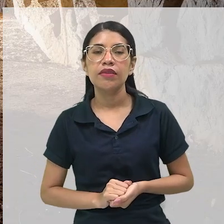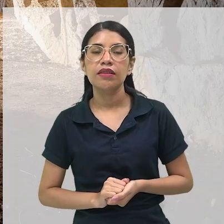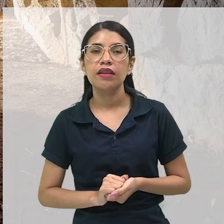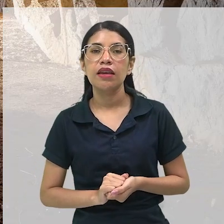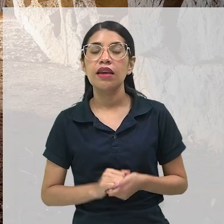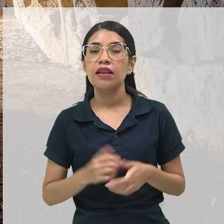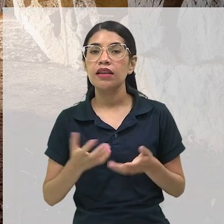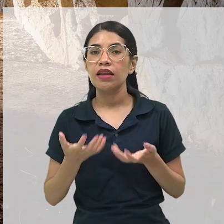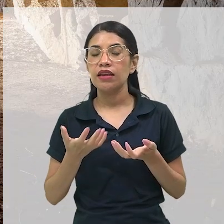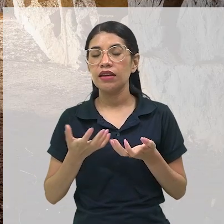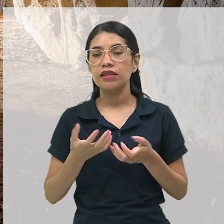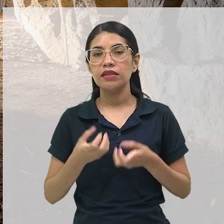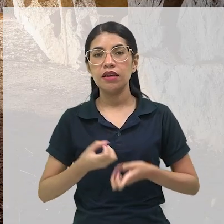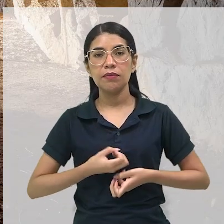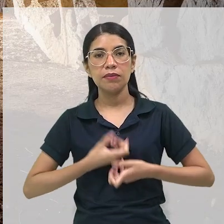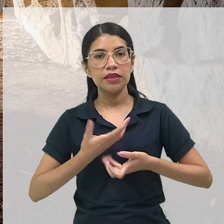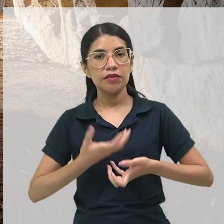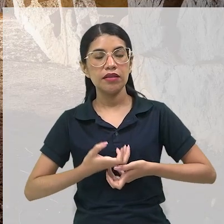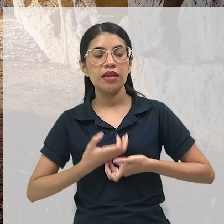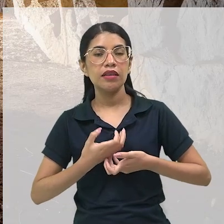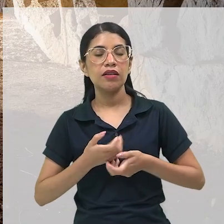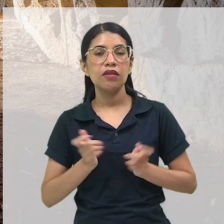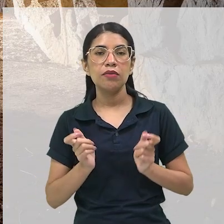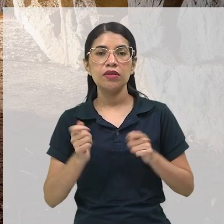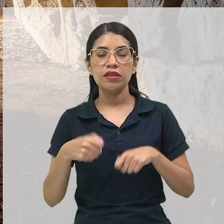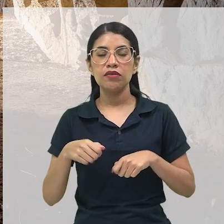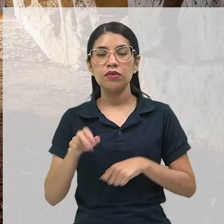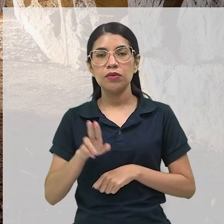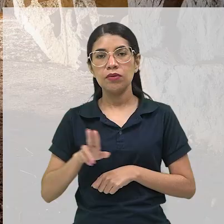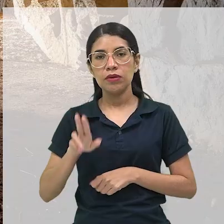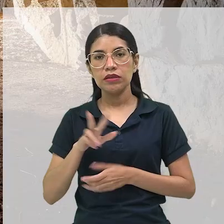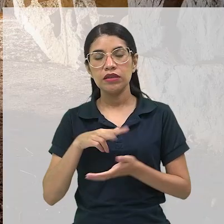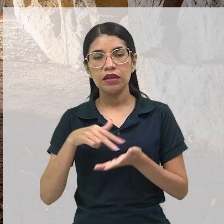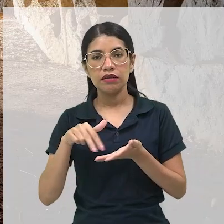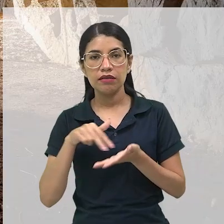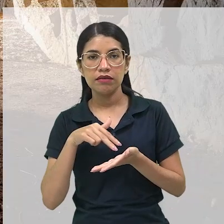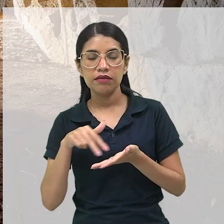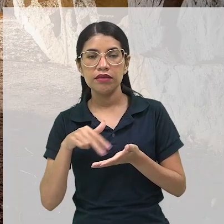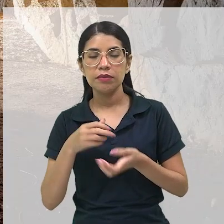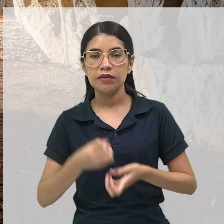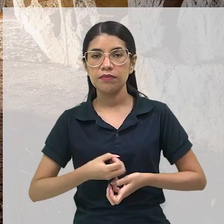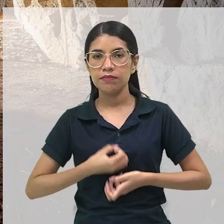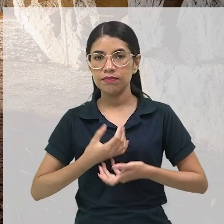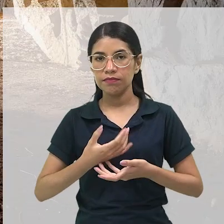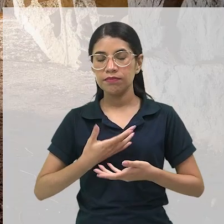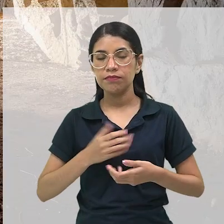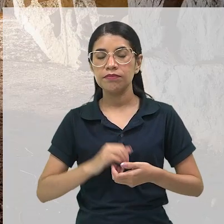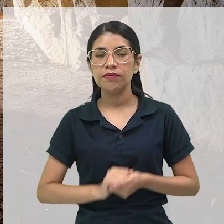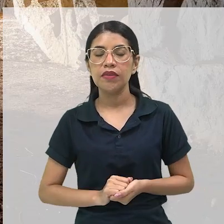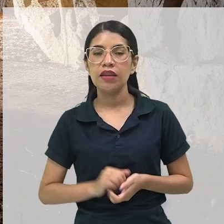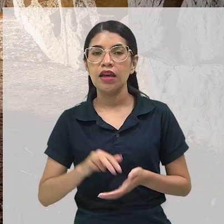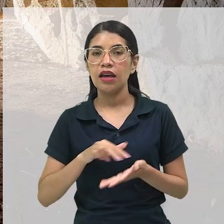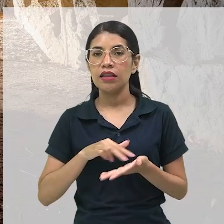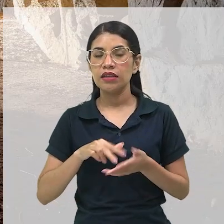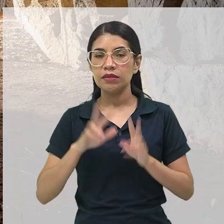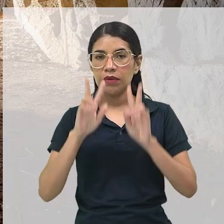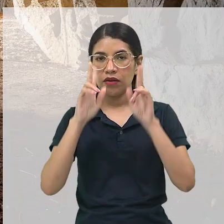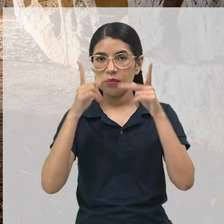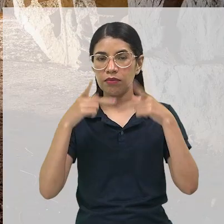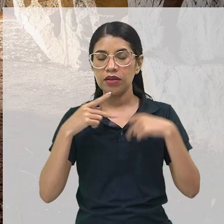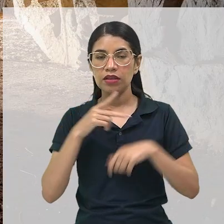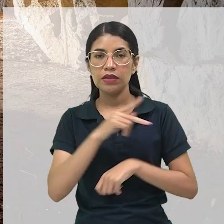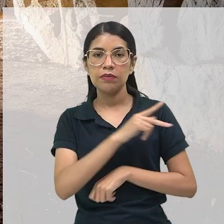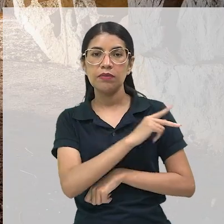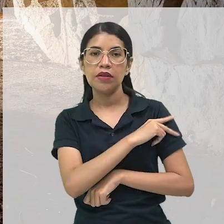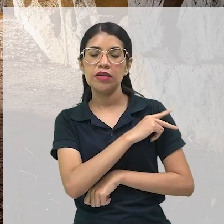se expressar e a dança, ela vai trazendo essa possibilidade de expressão. A dança para o homem